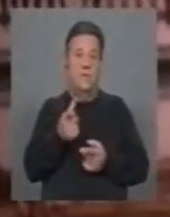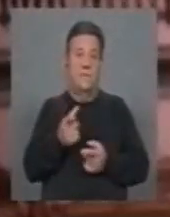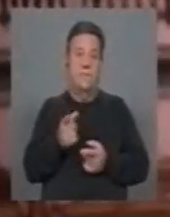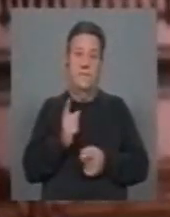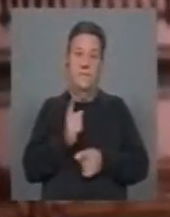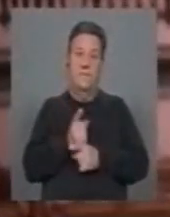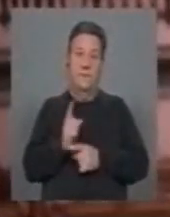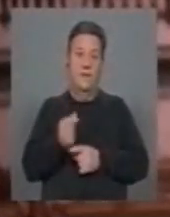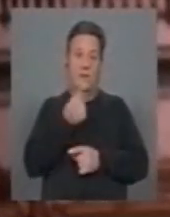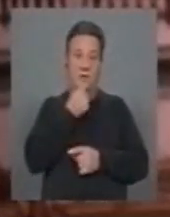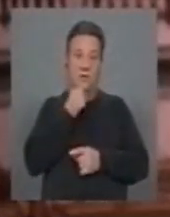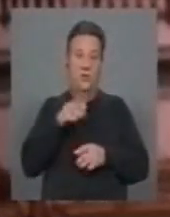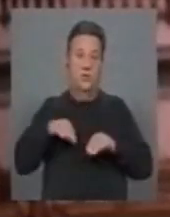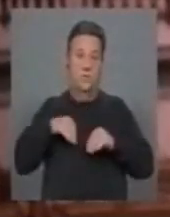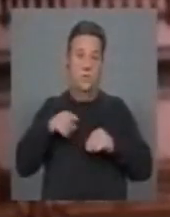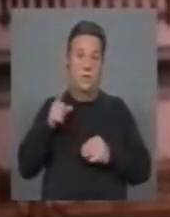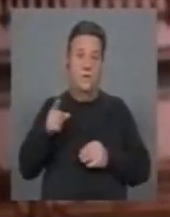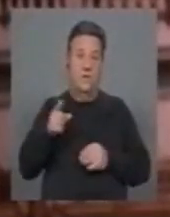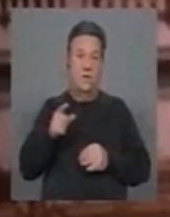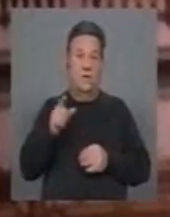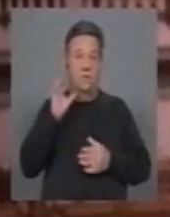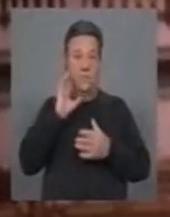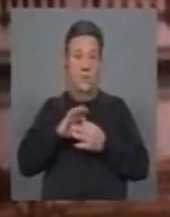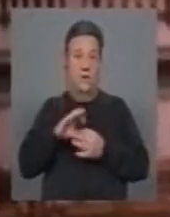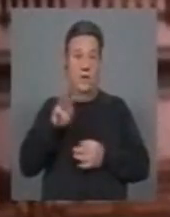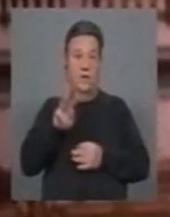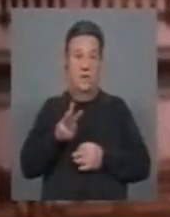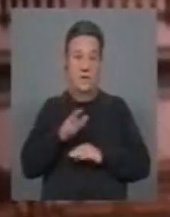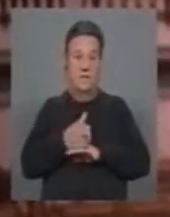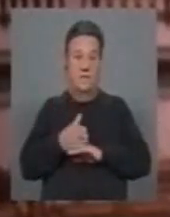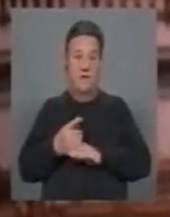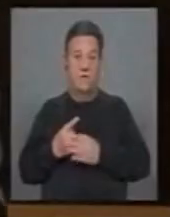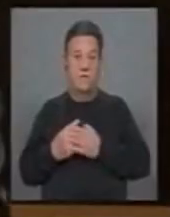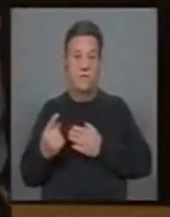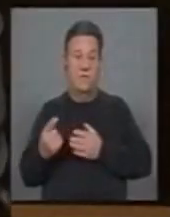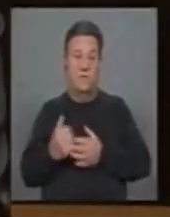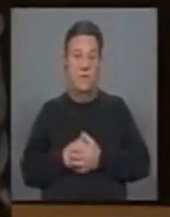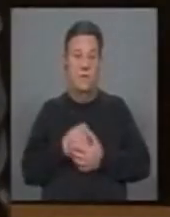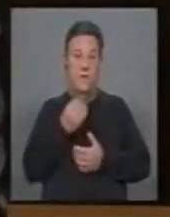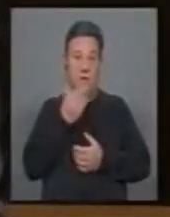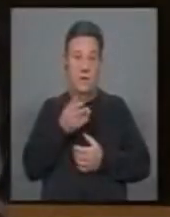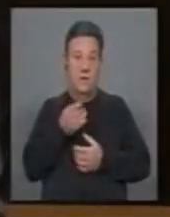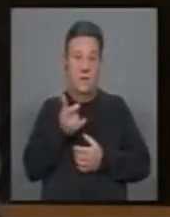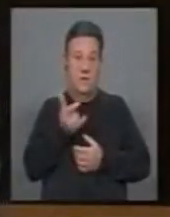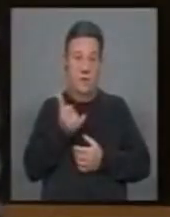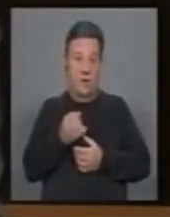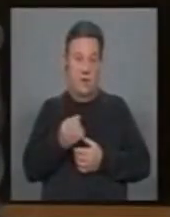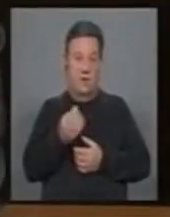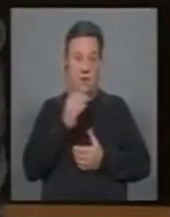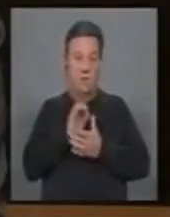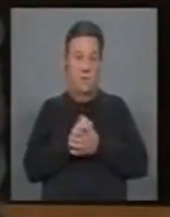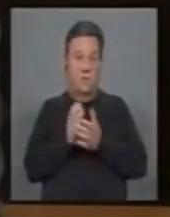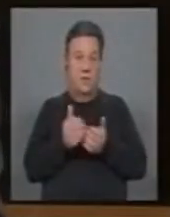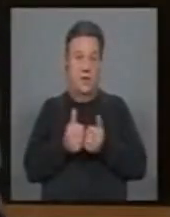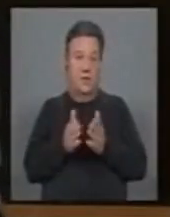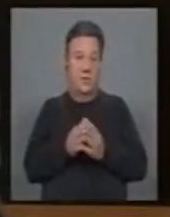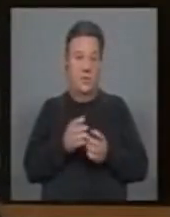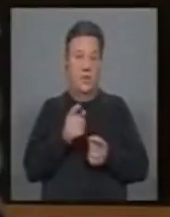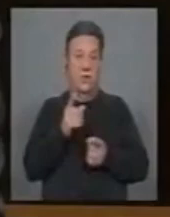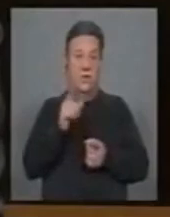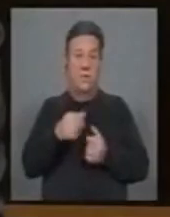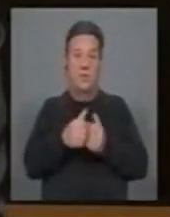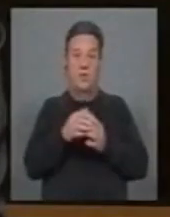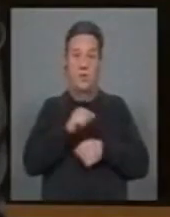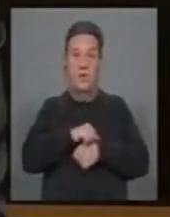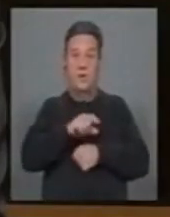estas decisões tomadas a propósito a terceira fase do confinamento da Briga até a complementar pode complementar a tua e também todos aqueles em